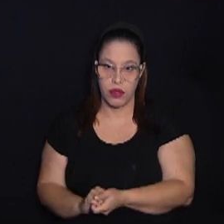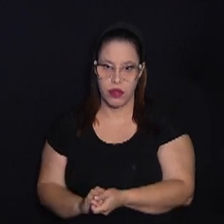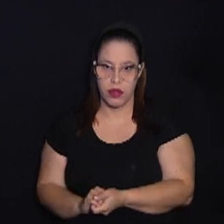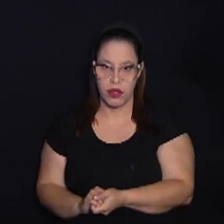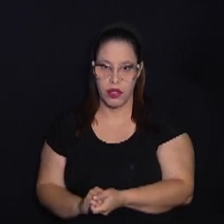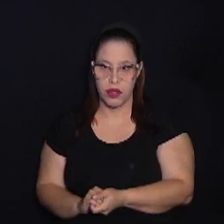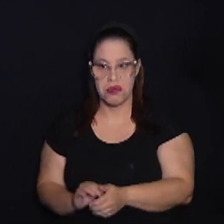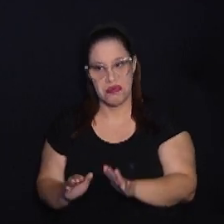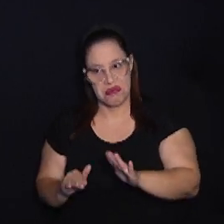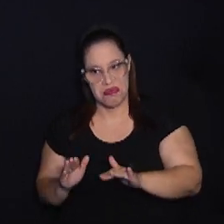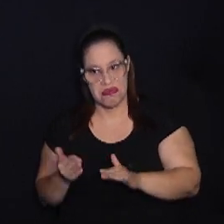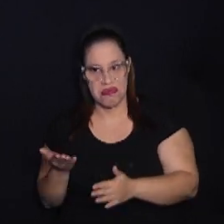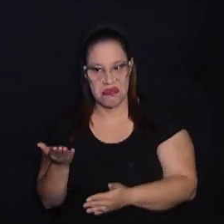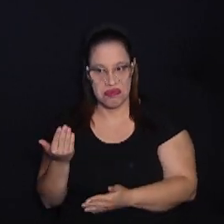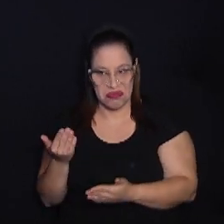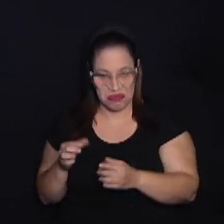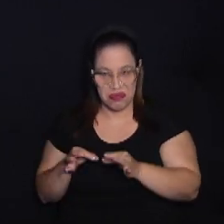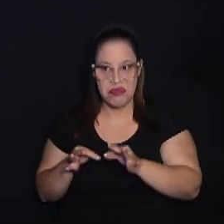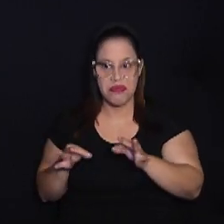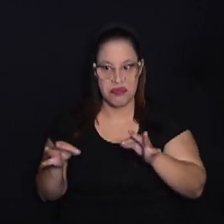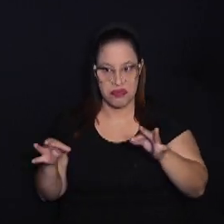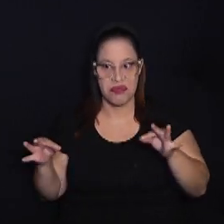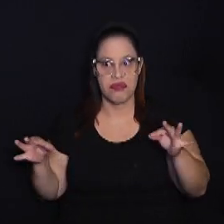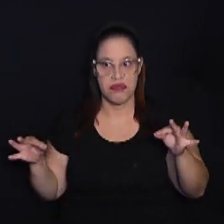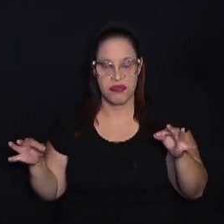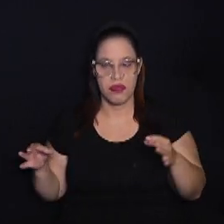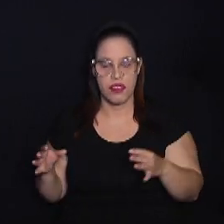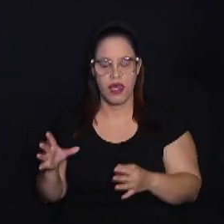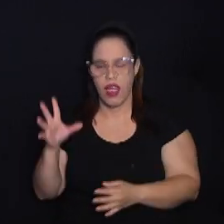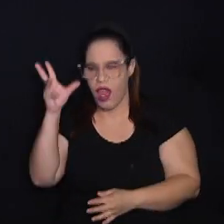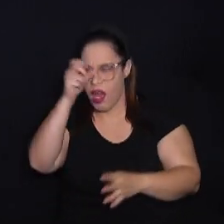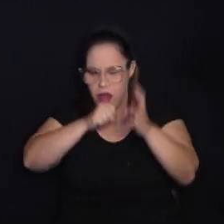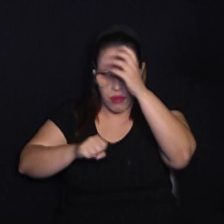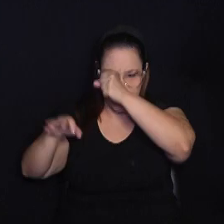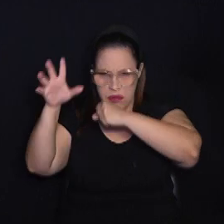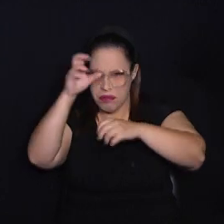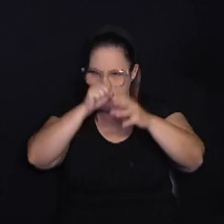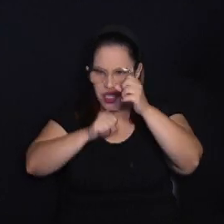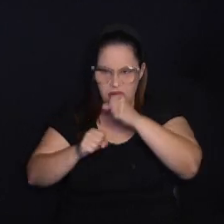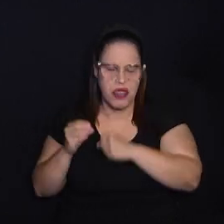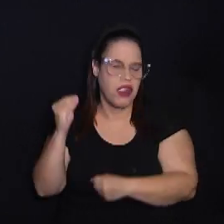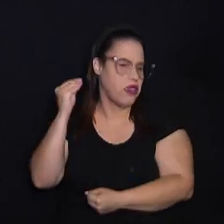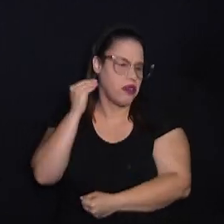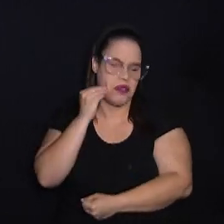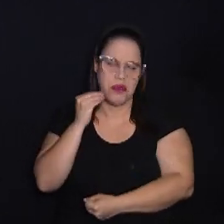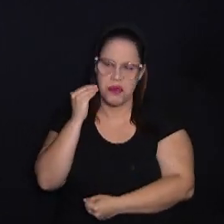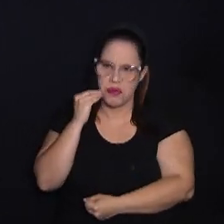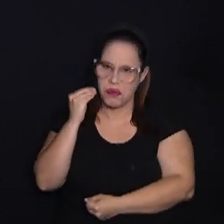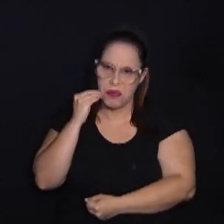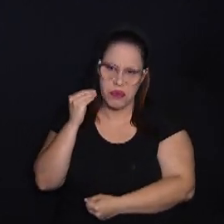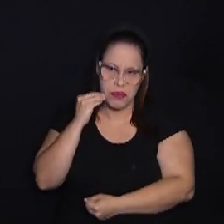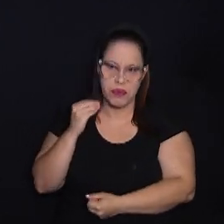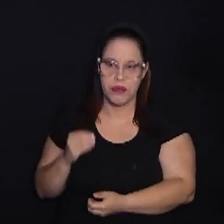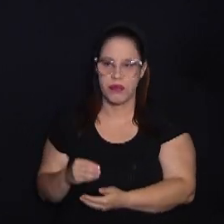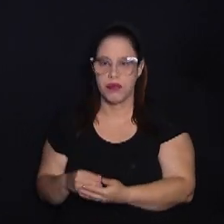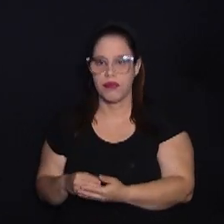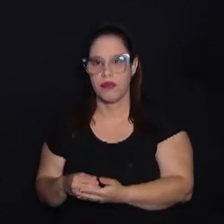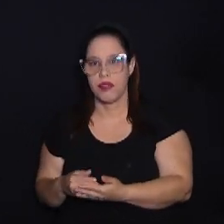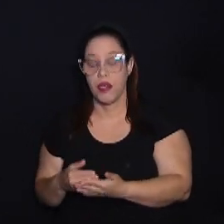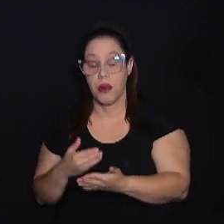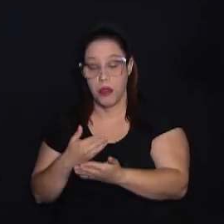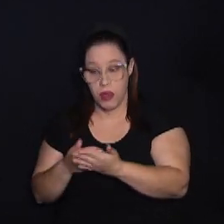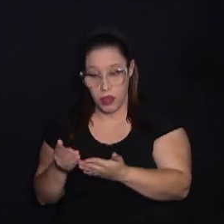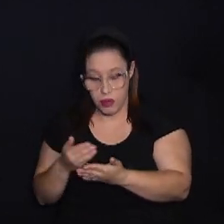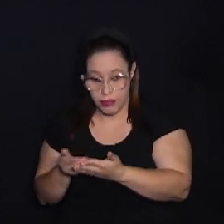num período longo. Ali adquiriu muito conhecimento, experiência. Ela participou de vários